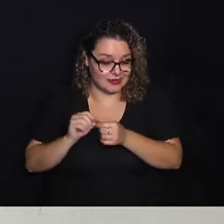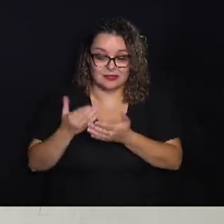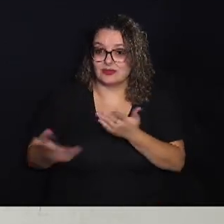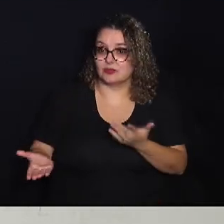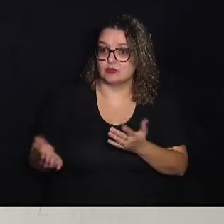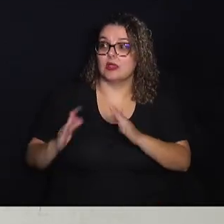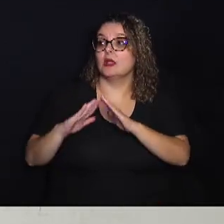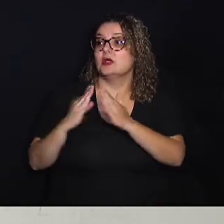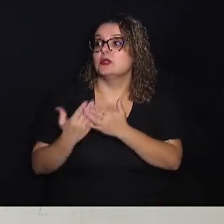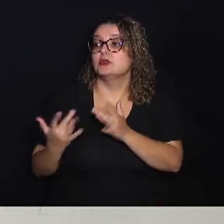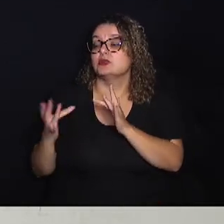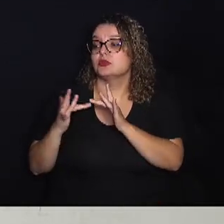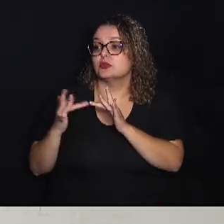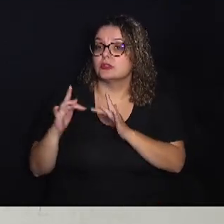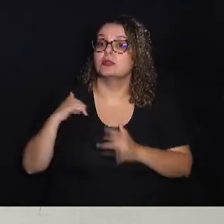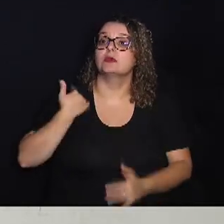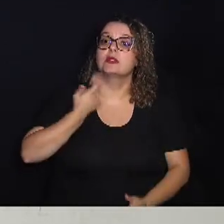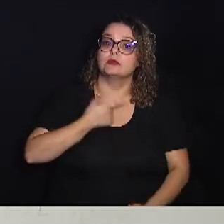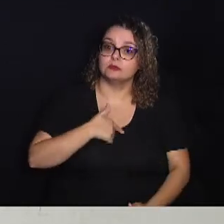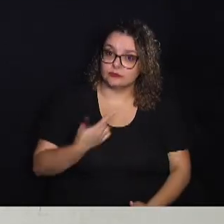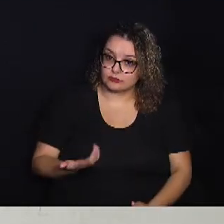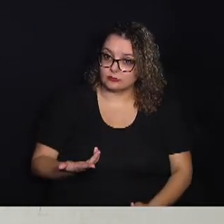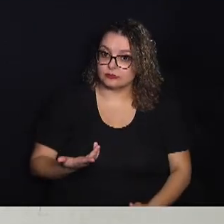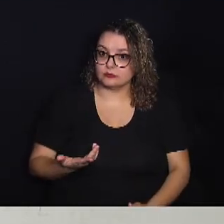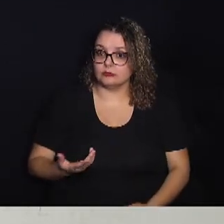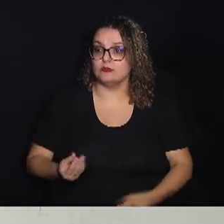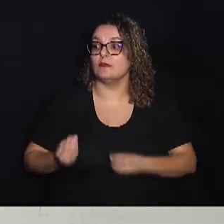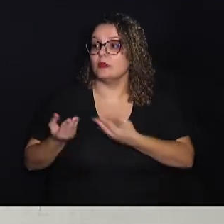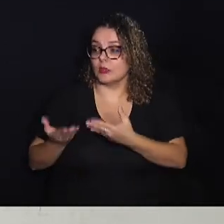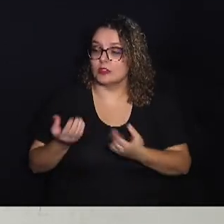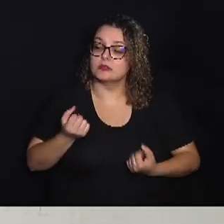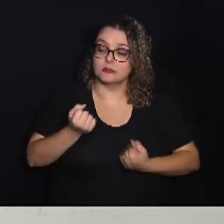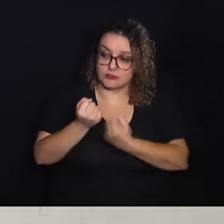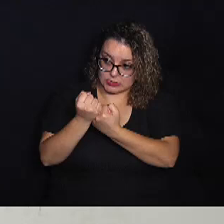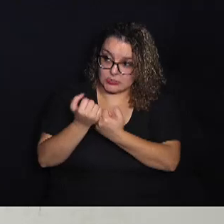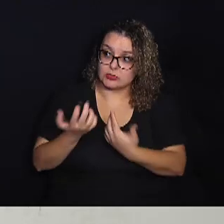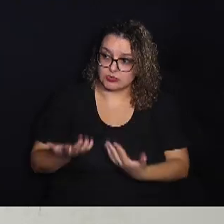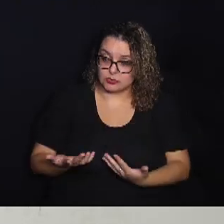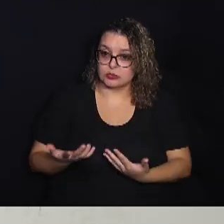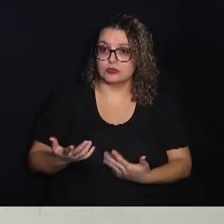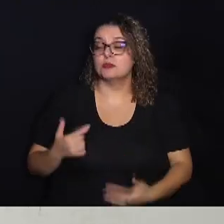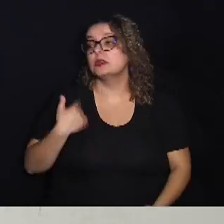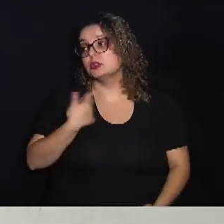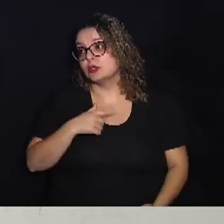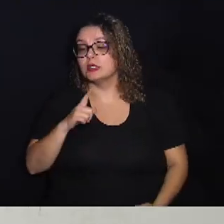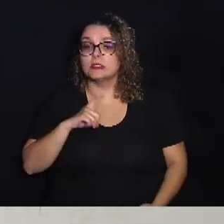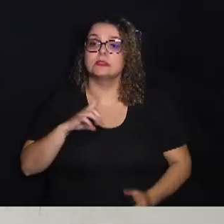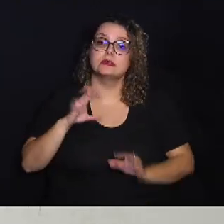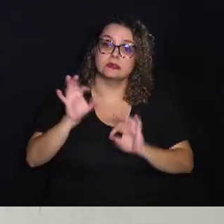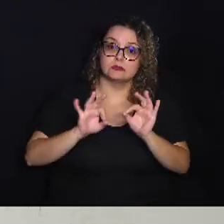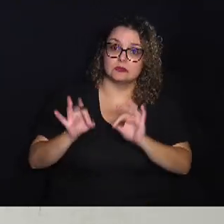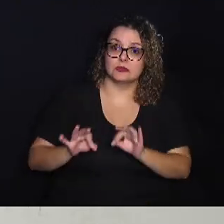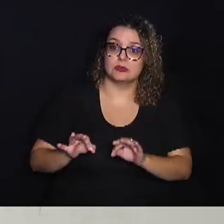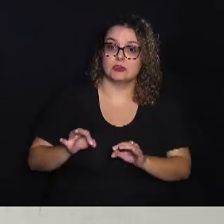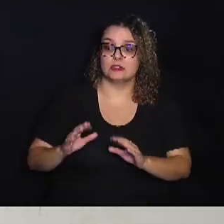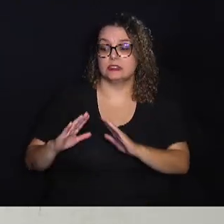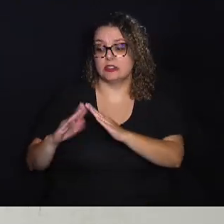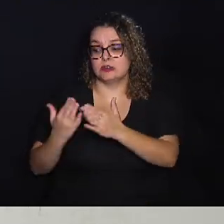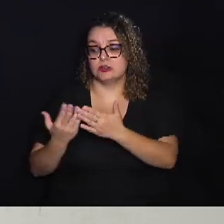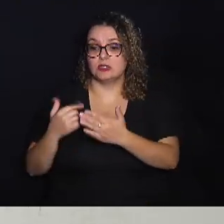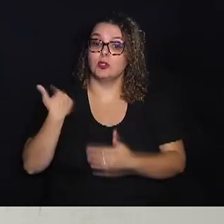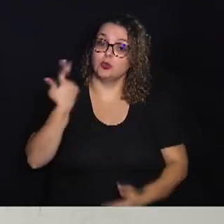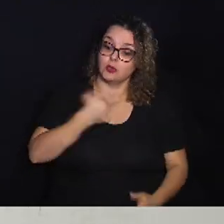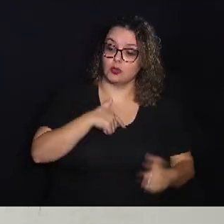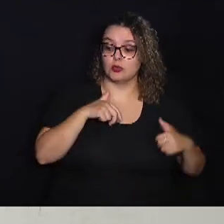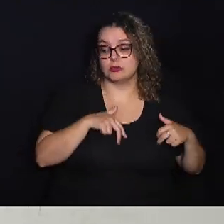que entra em contato conosco, nós damos o suporte, né? E nós também temos um projeto de ir nas escolas, né?